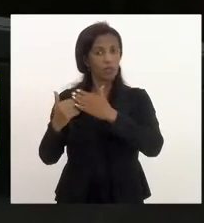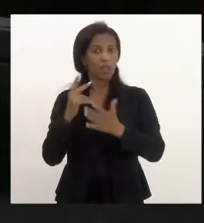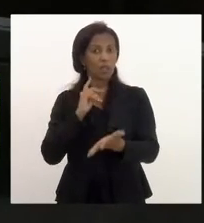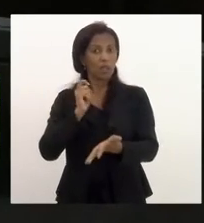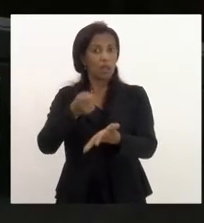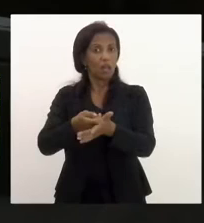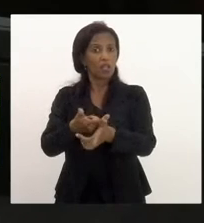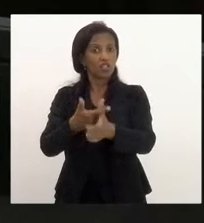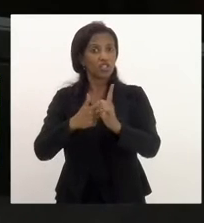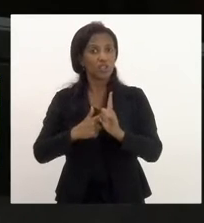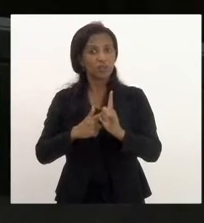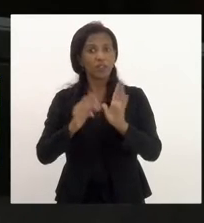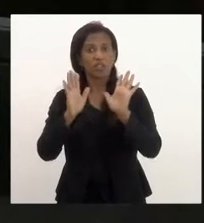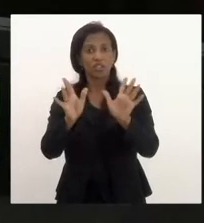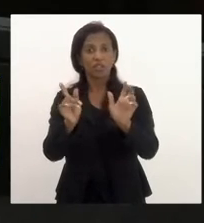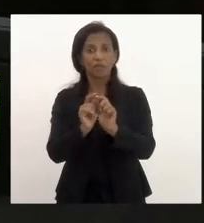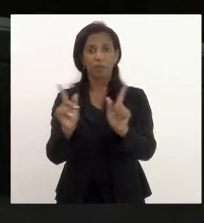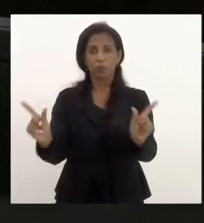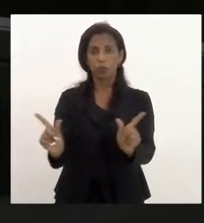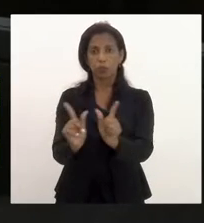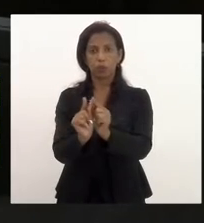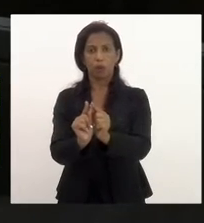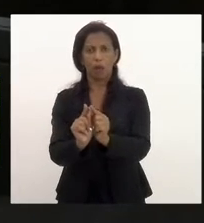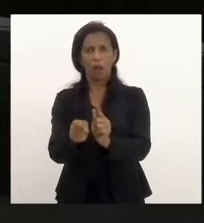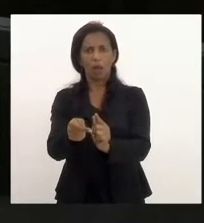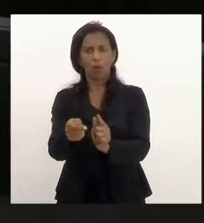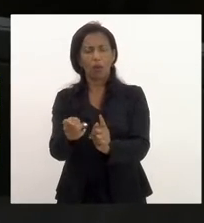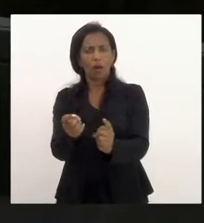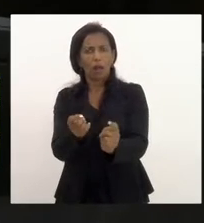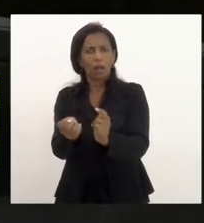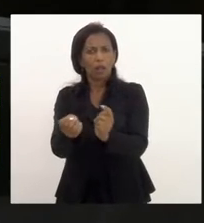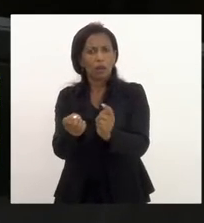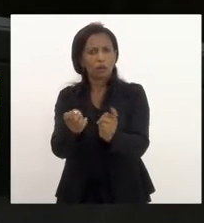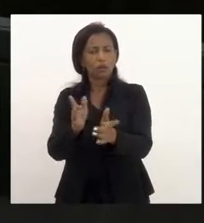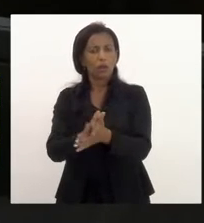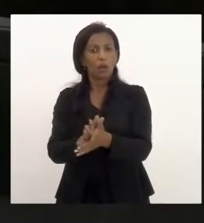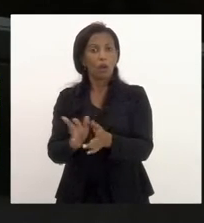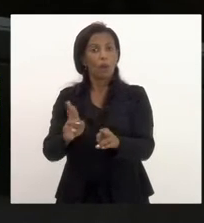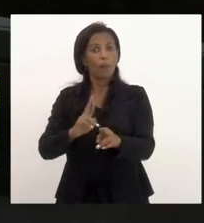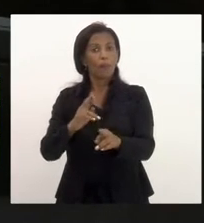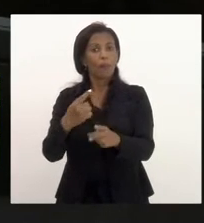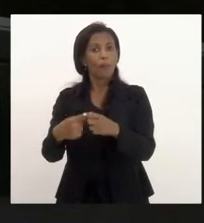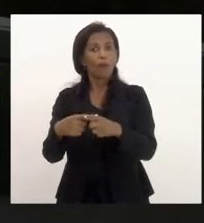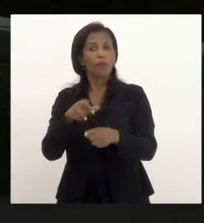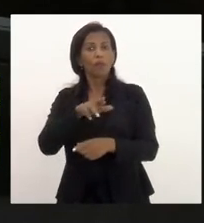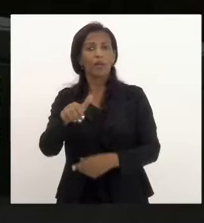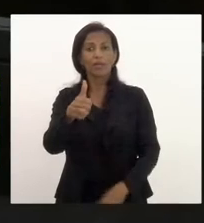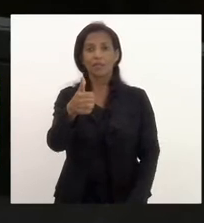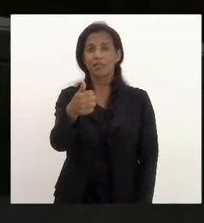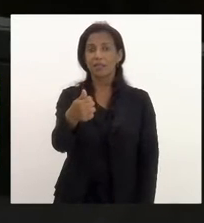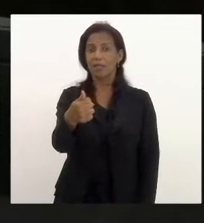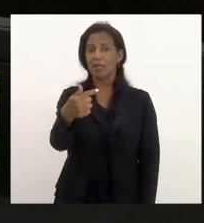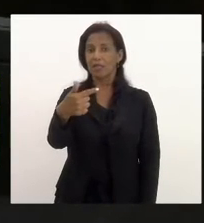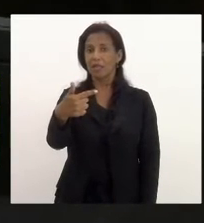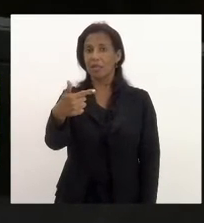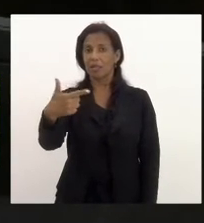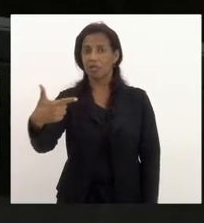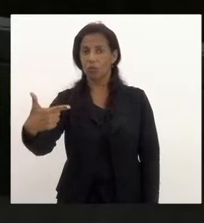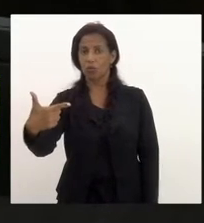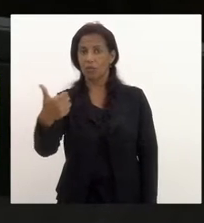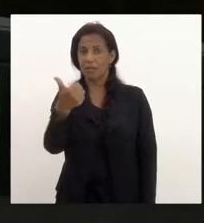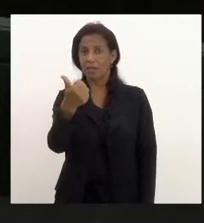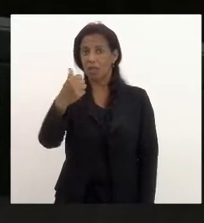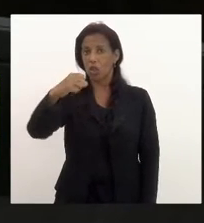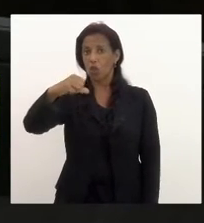a dívida nós já fizemos uma redução agora na renegociação o que ela não é de 172 ela é de 191